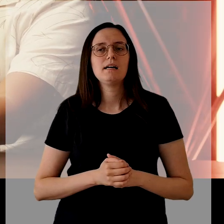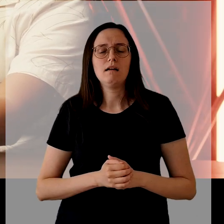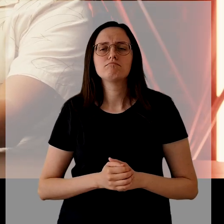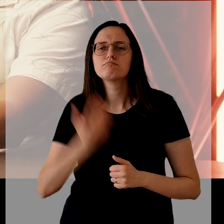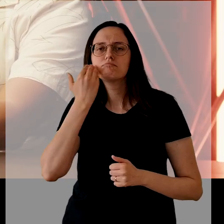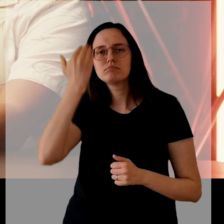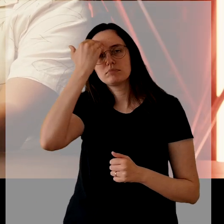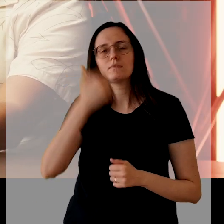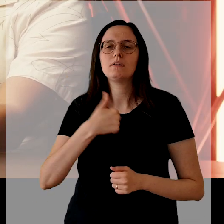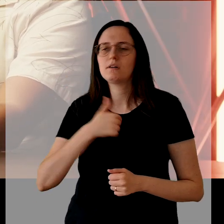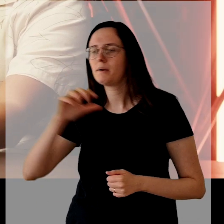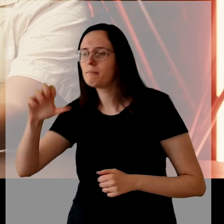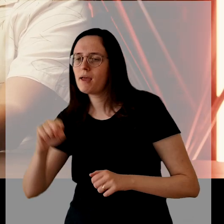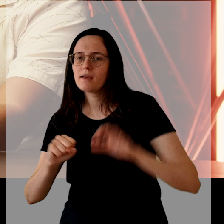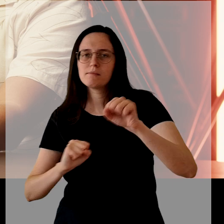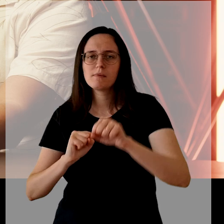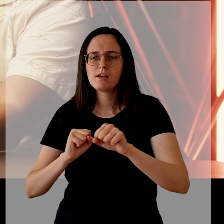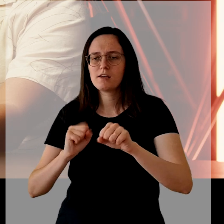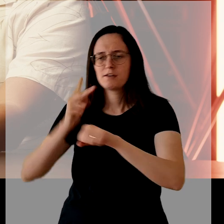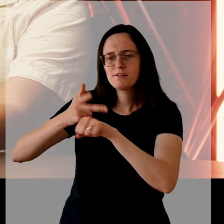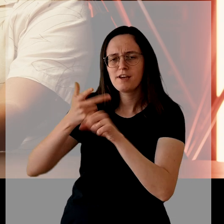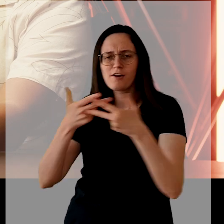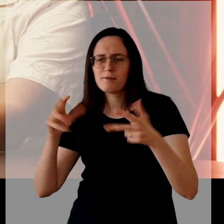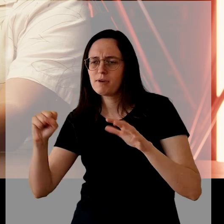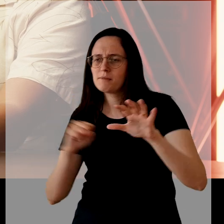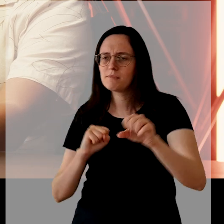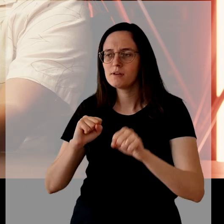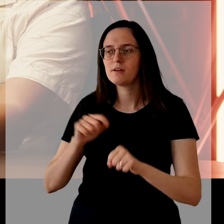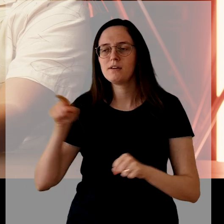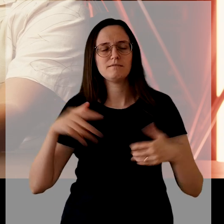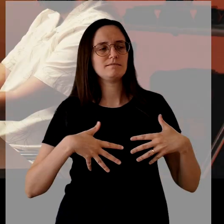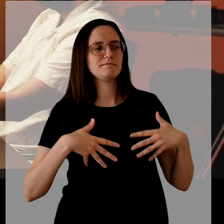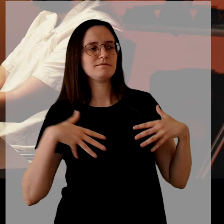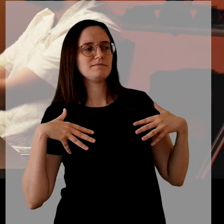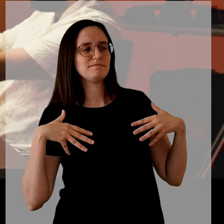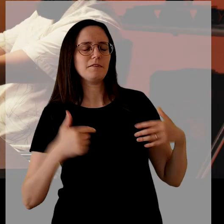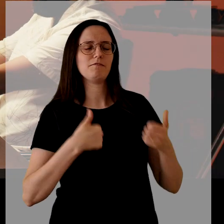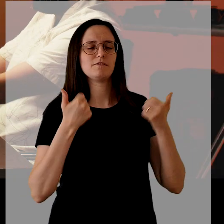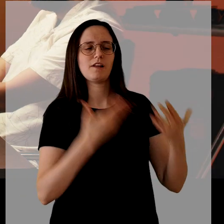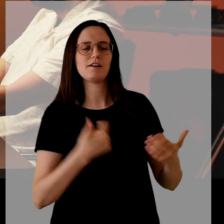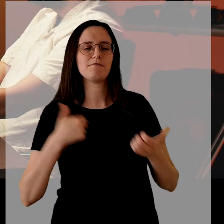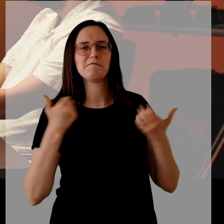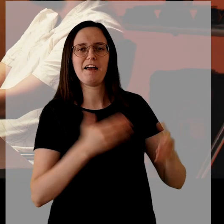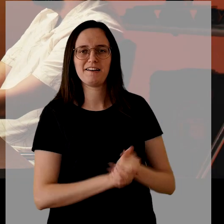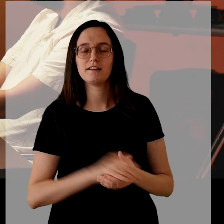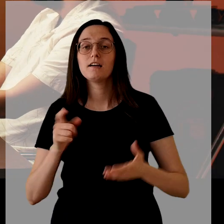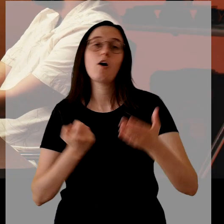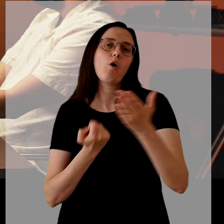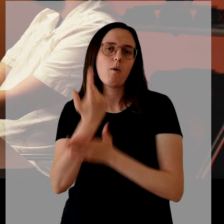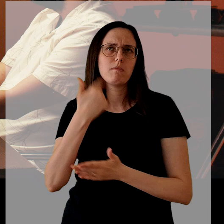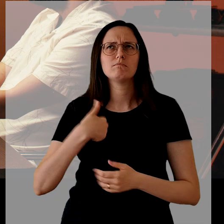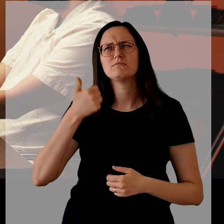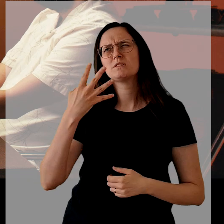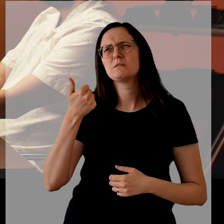logo na adolescência eu ficava pegando o equipamento dele, coisa e tal, e ele se encheu, assim, pô, eu vou te dar um equipamento. E ele comprou, eu tinha